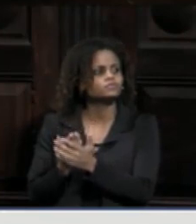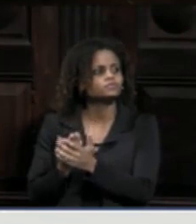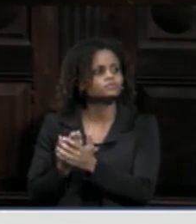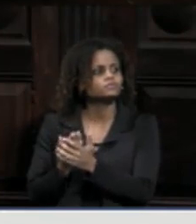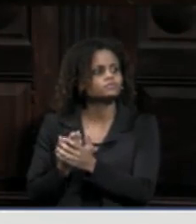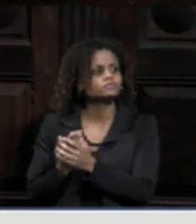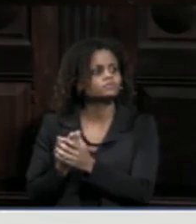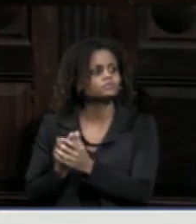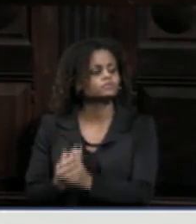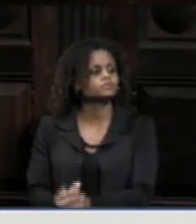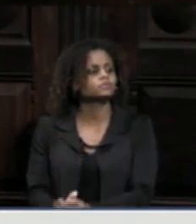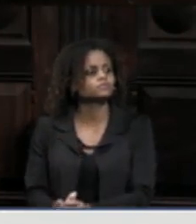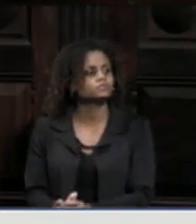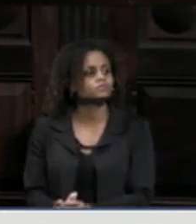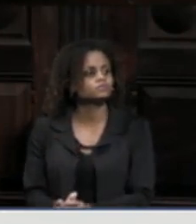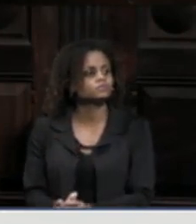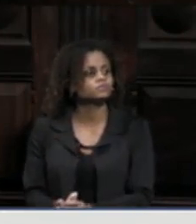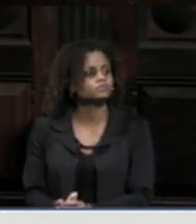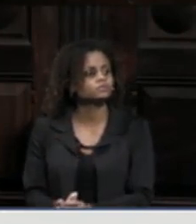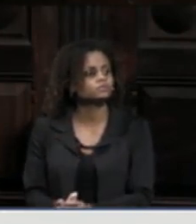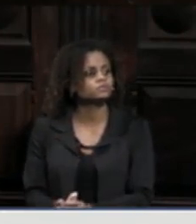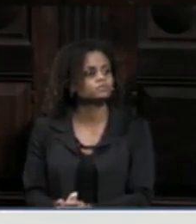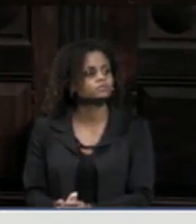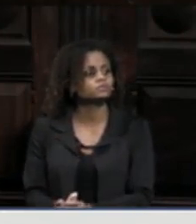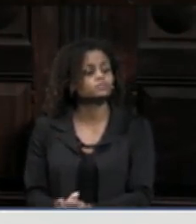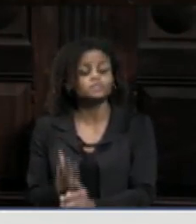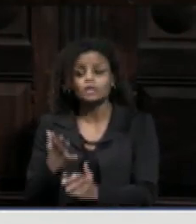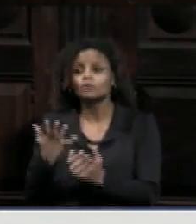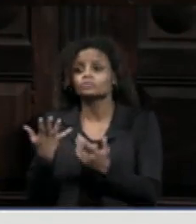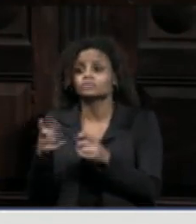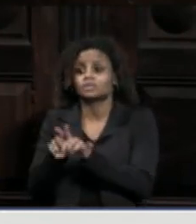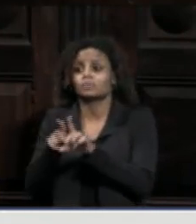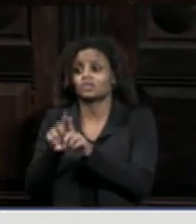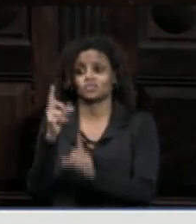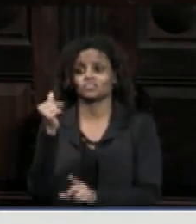tempo integral, também não tem dinheiro.